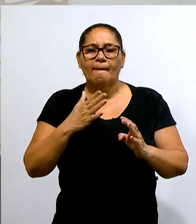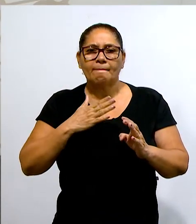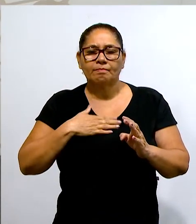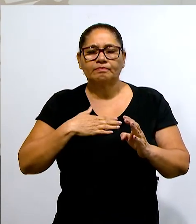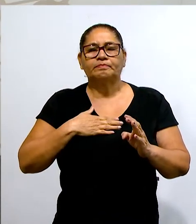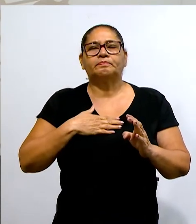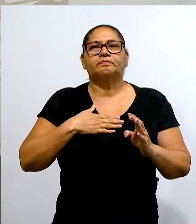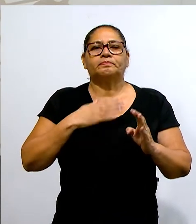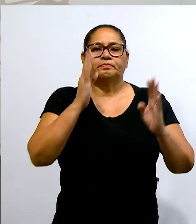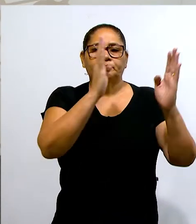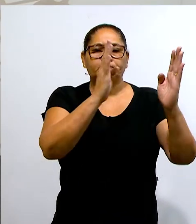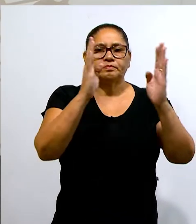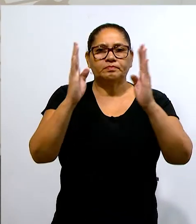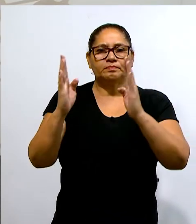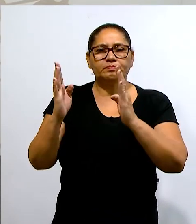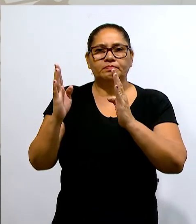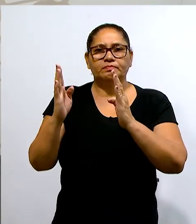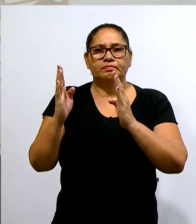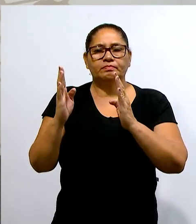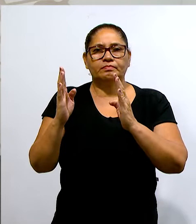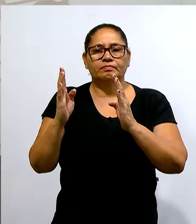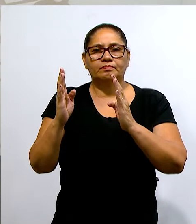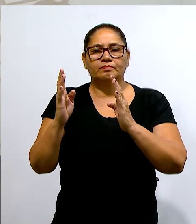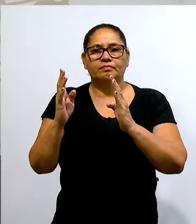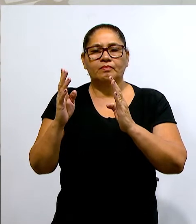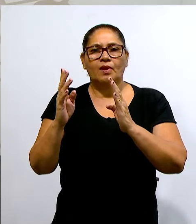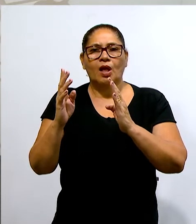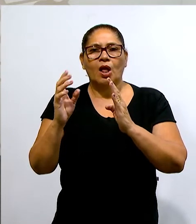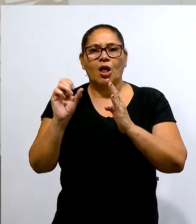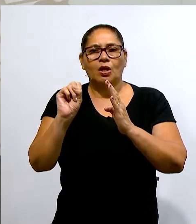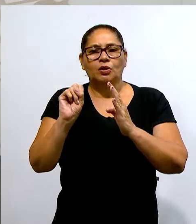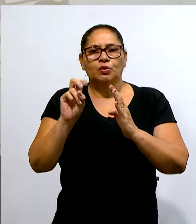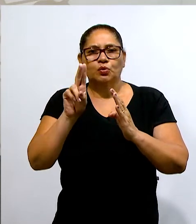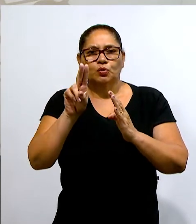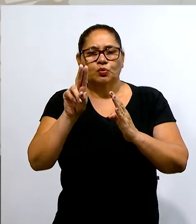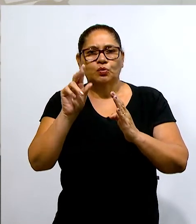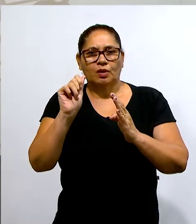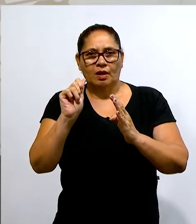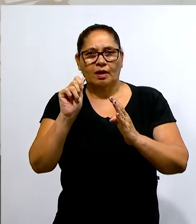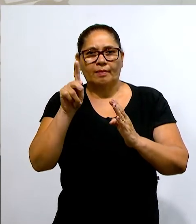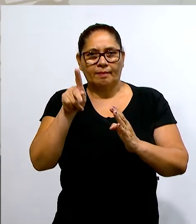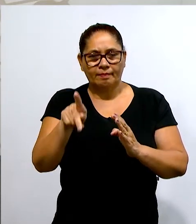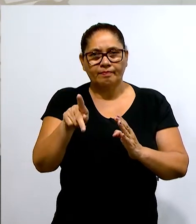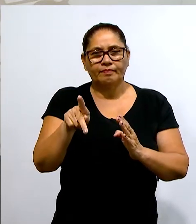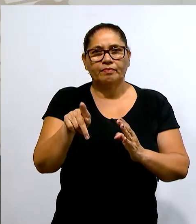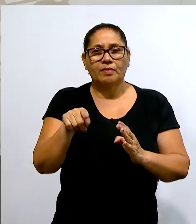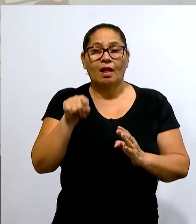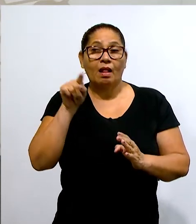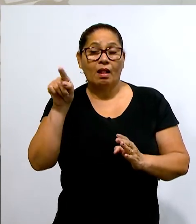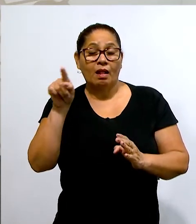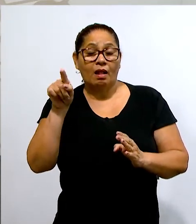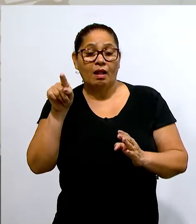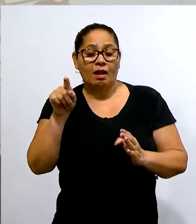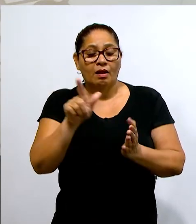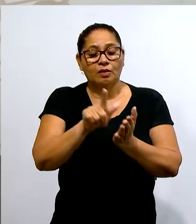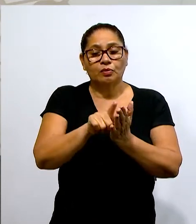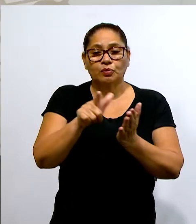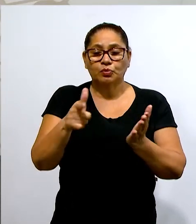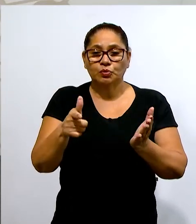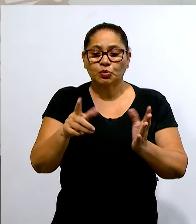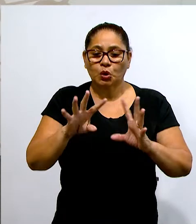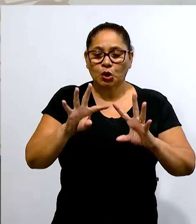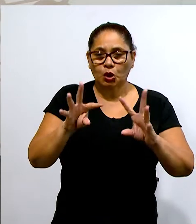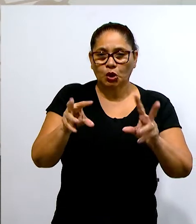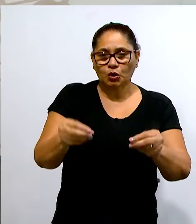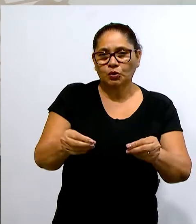biblioteca do SUAP. Então está lá esse livro, todo o livro na íntegra, e nós